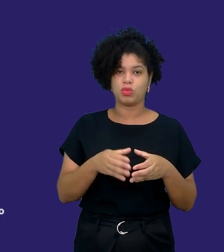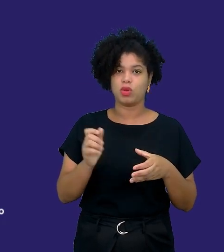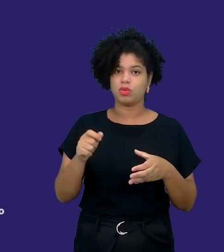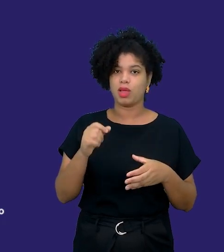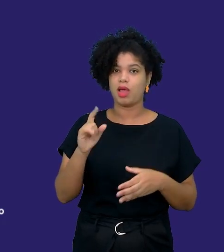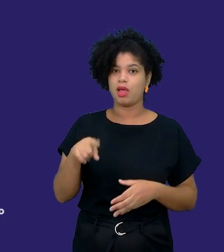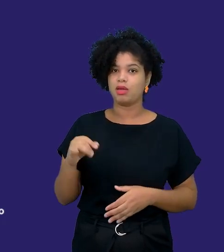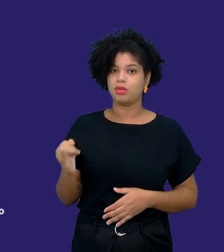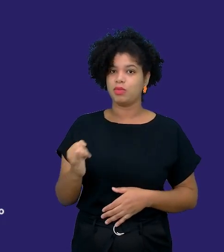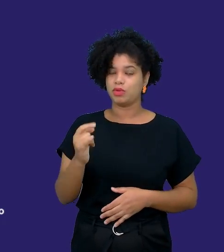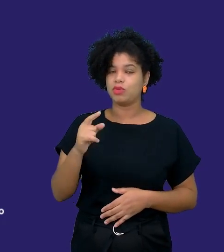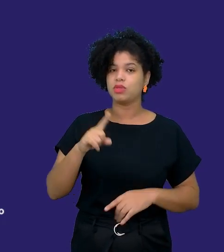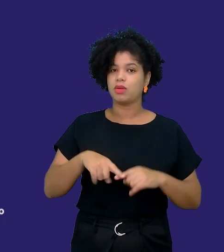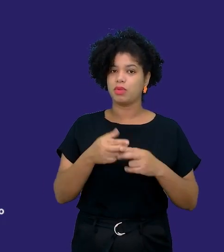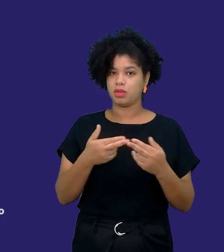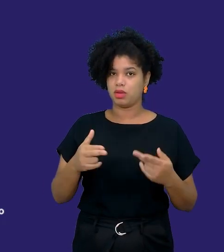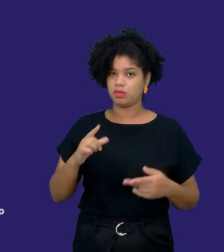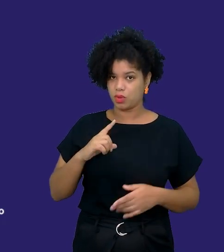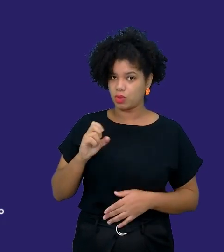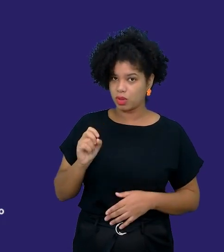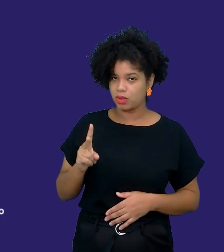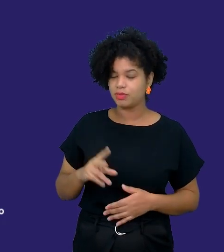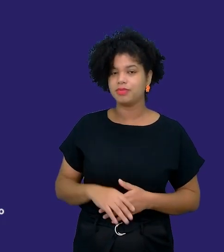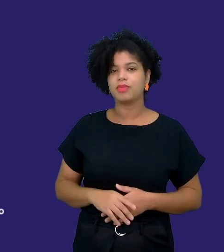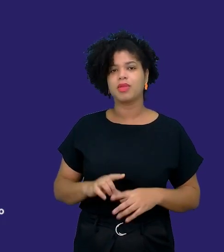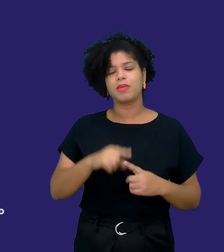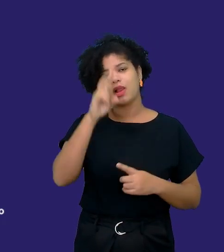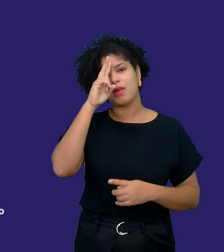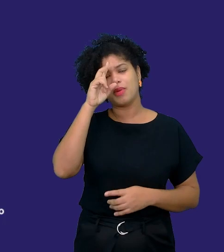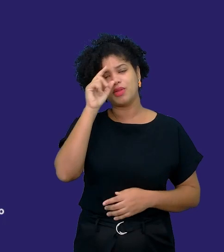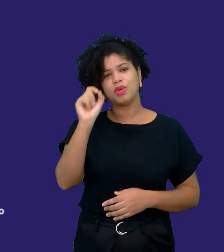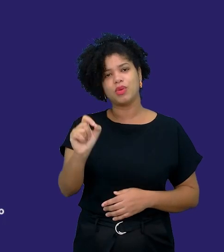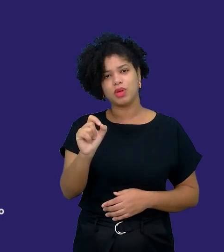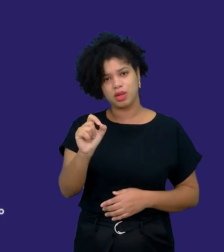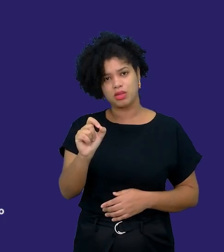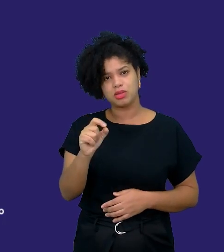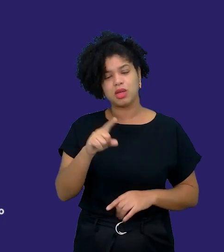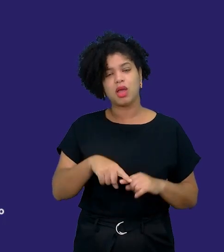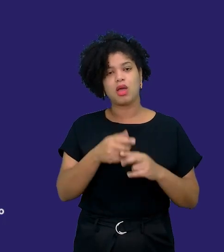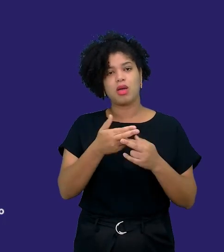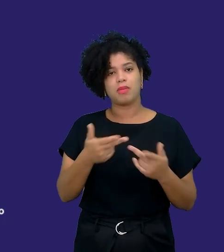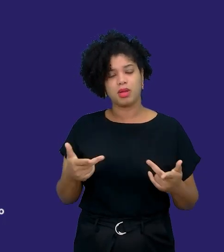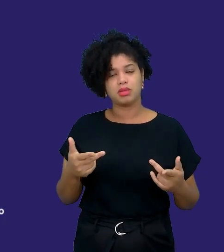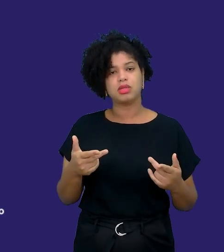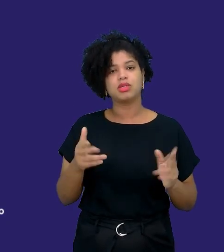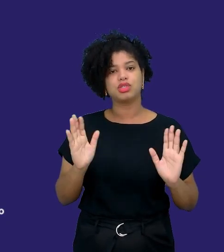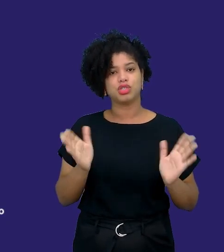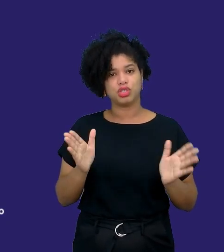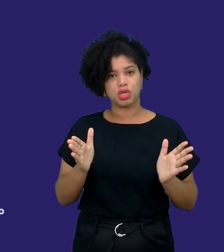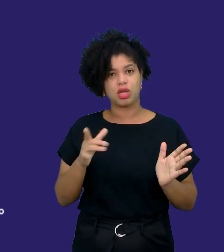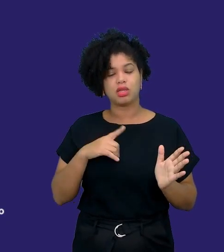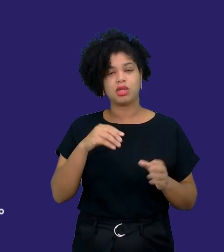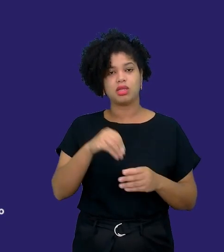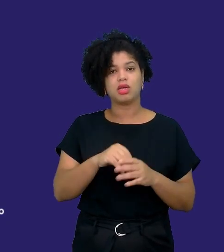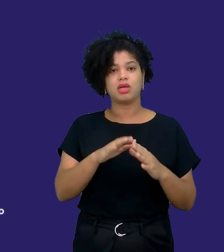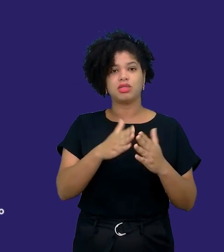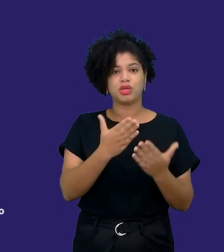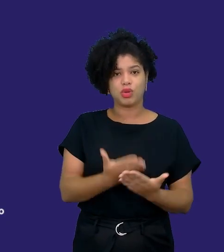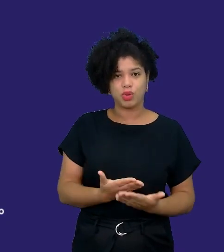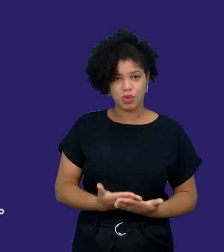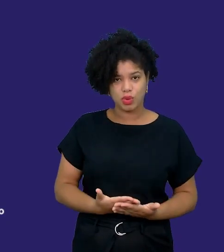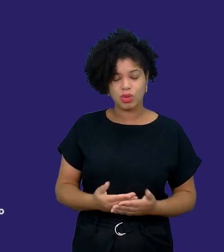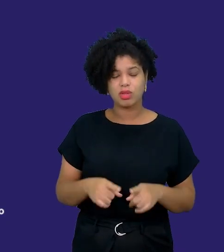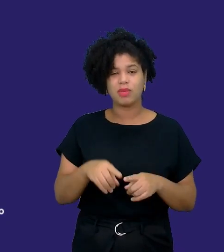que vocês tenham esse material. E lembrando, né, gente, que esses materiais já chegaram, né, nas escolas,